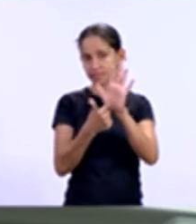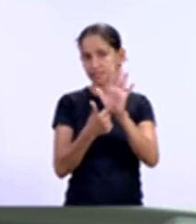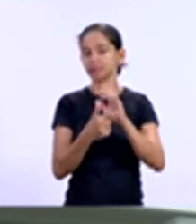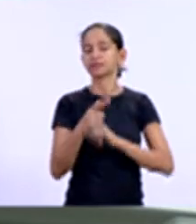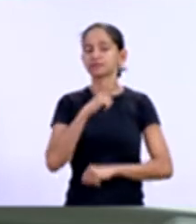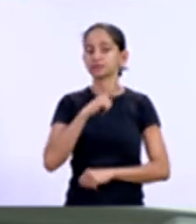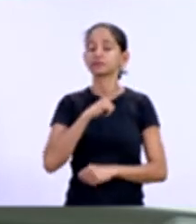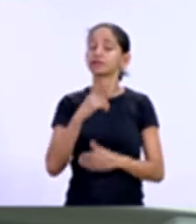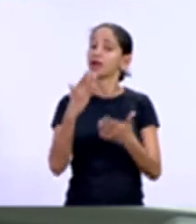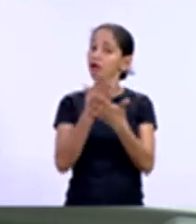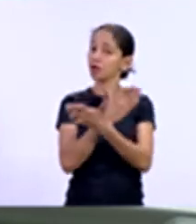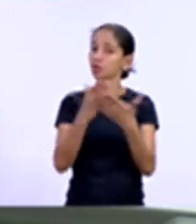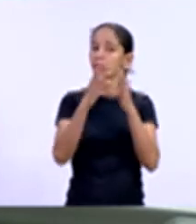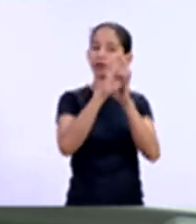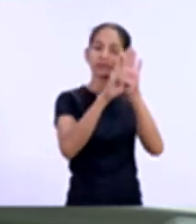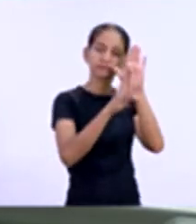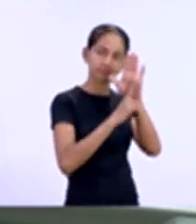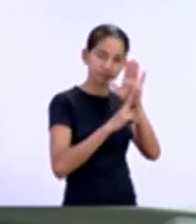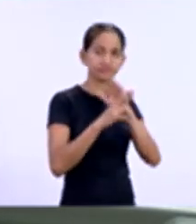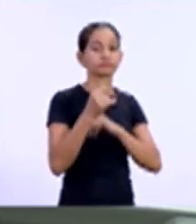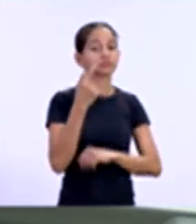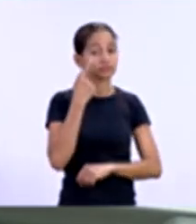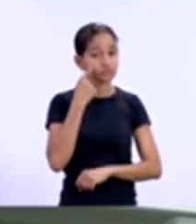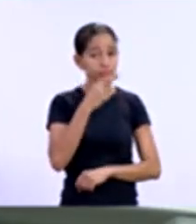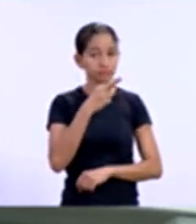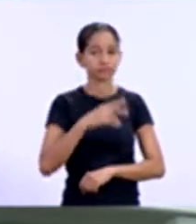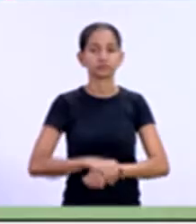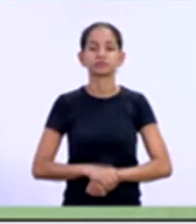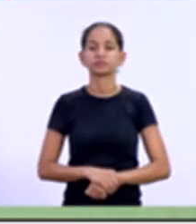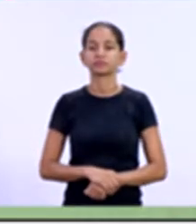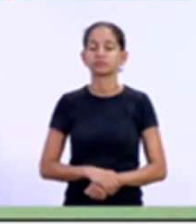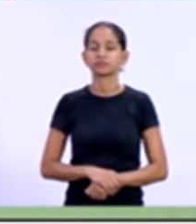alguns princípios. Vamos ver que princípios são esses?